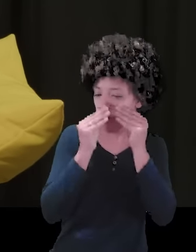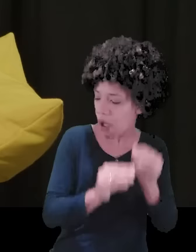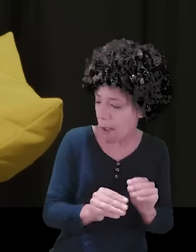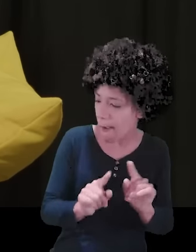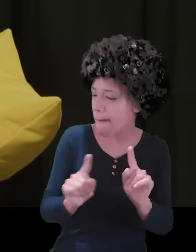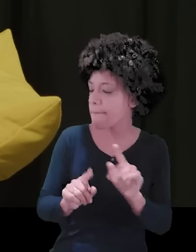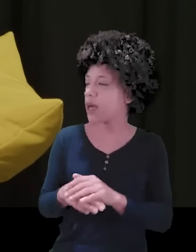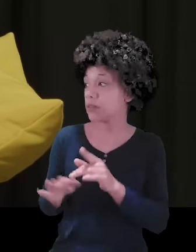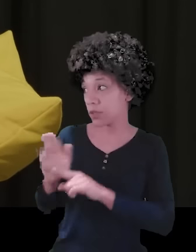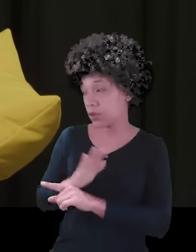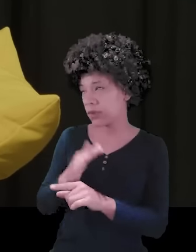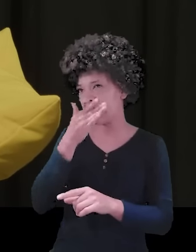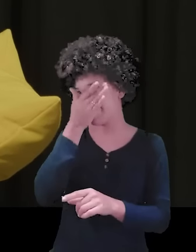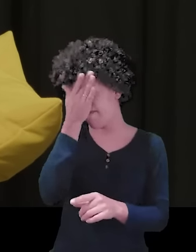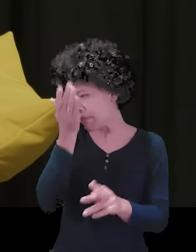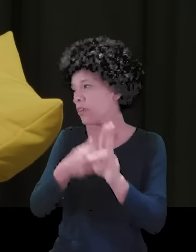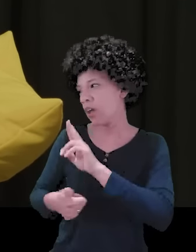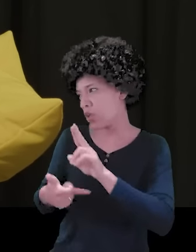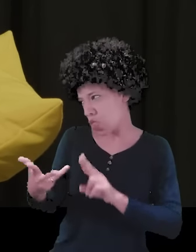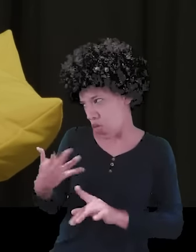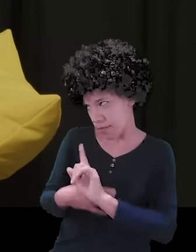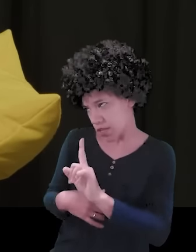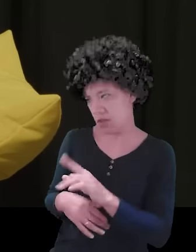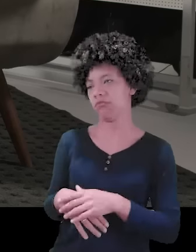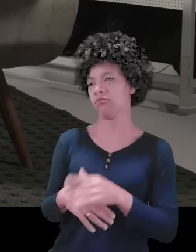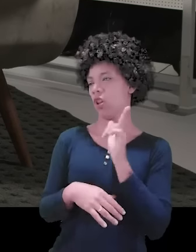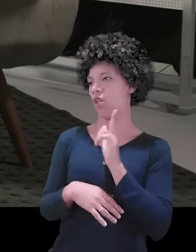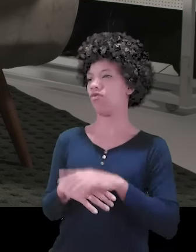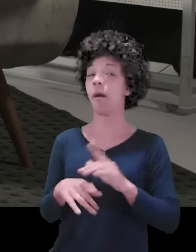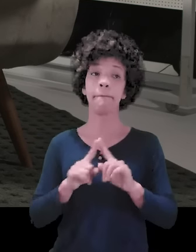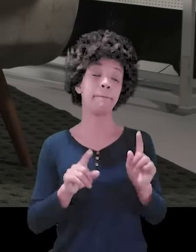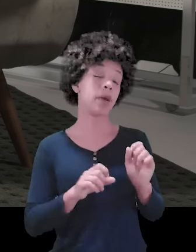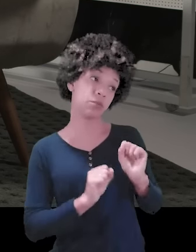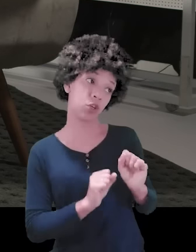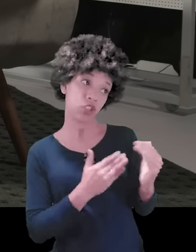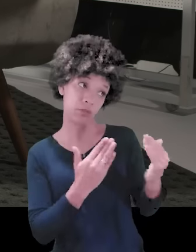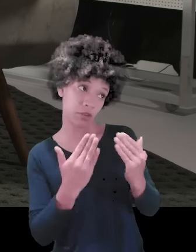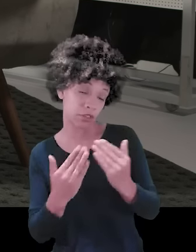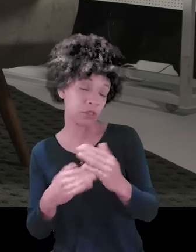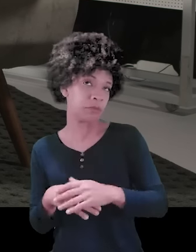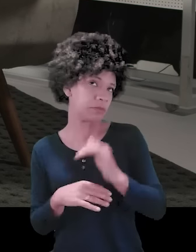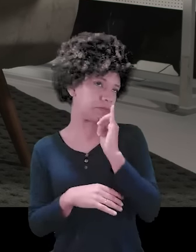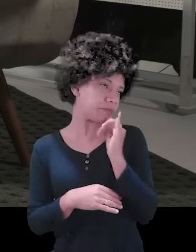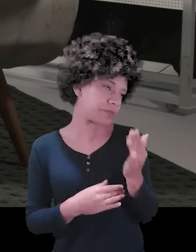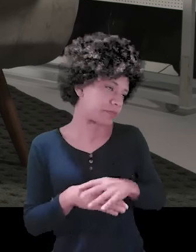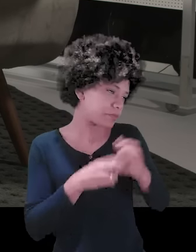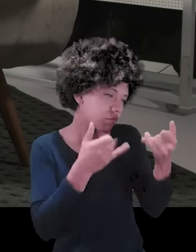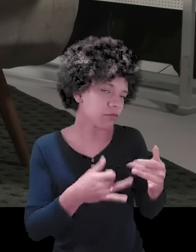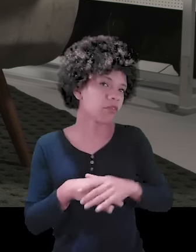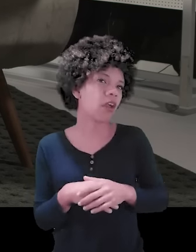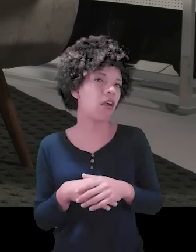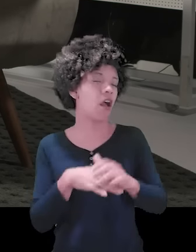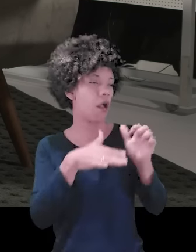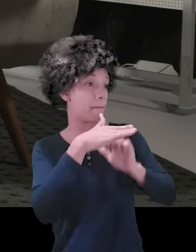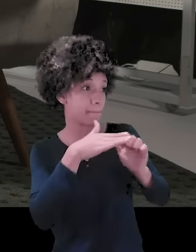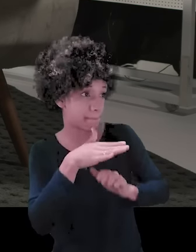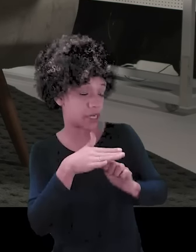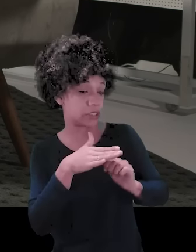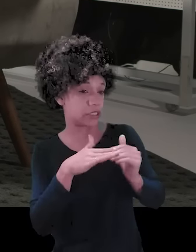eu tô perguntando uma tô pedindo nomes obviamente que não né mas a gente vai fazer aqui por relação muito dizem que a o celular